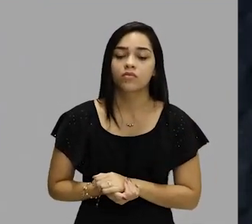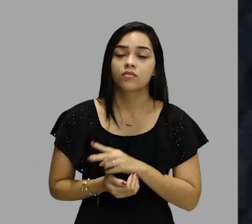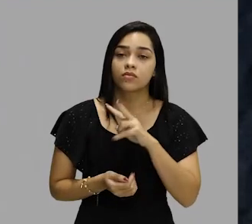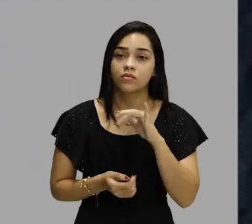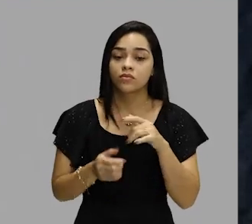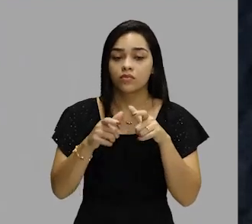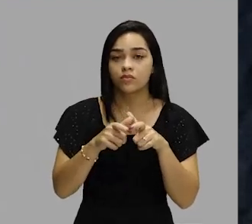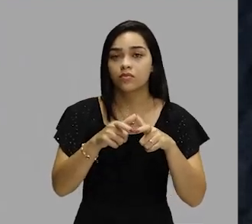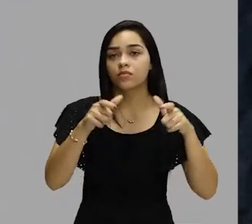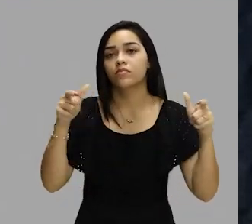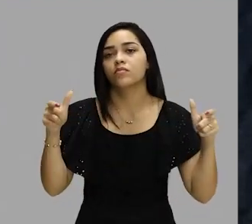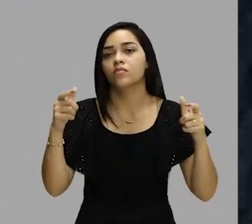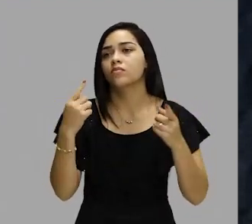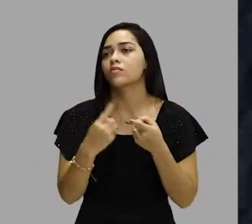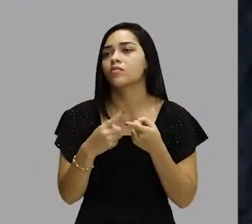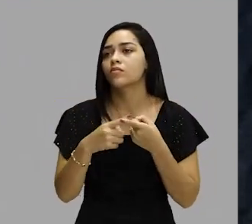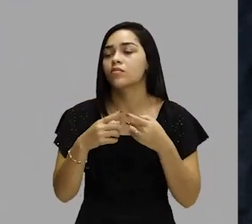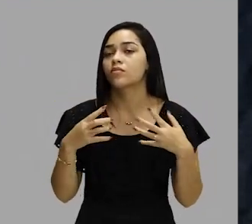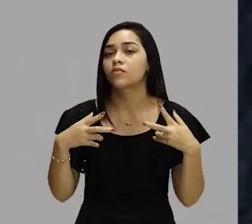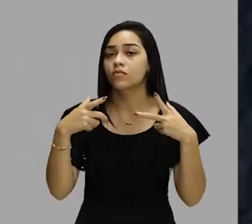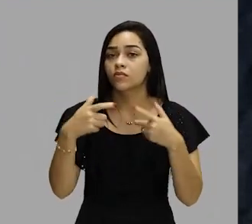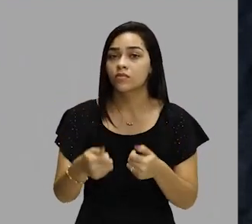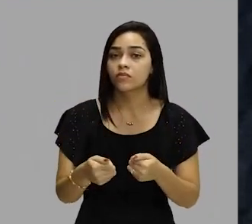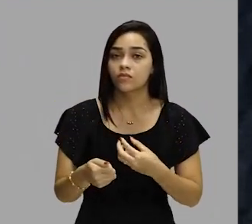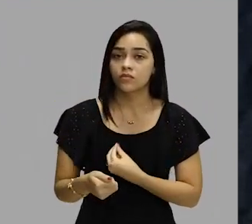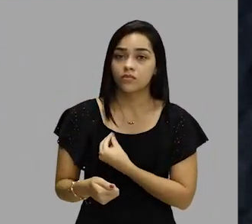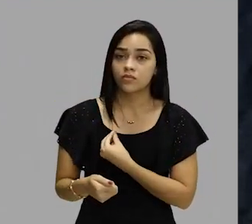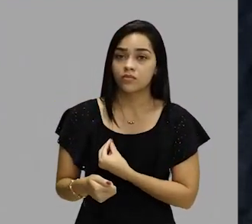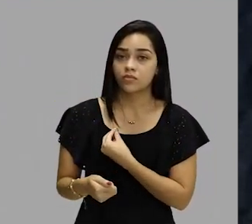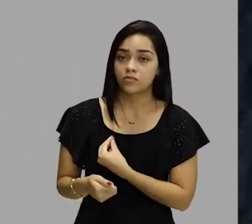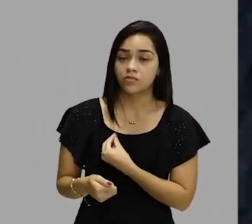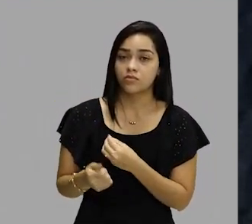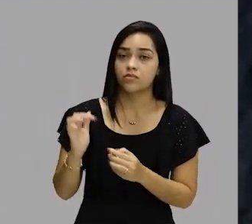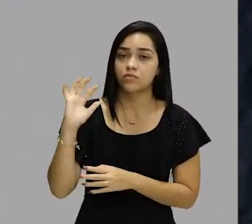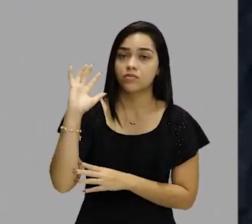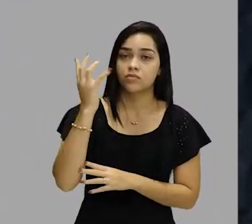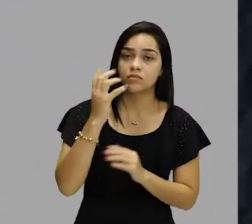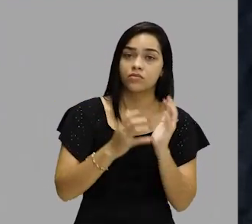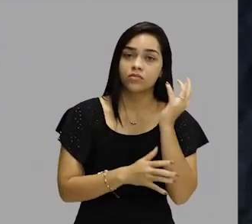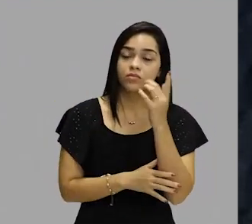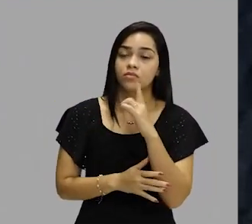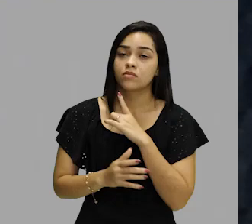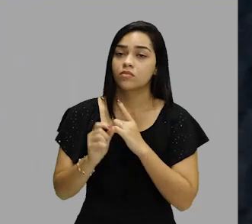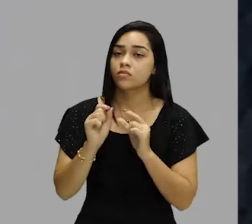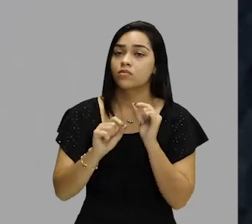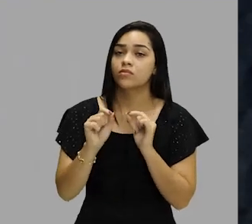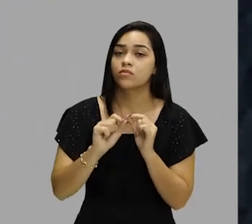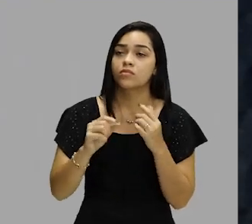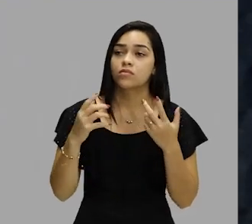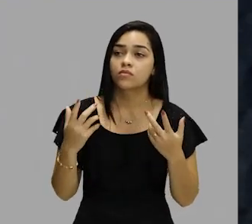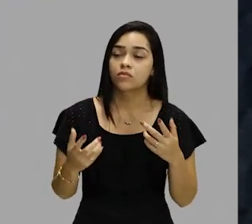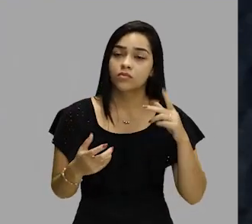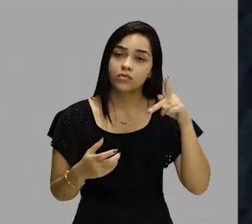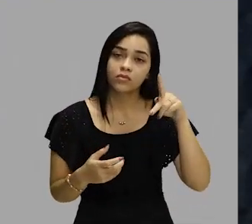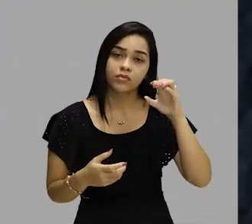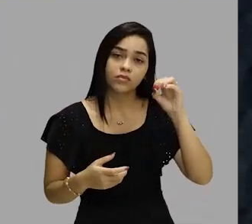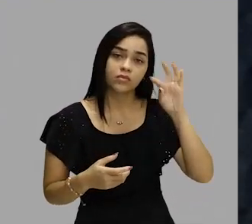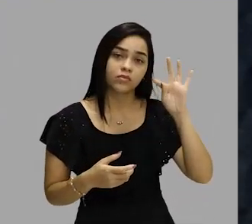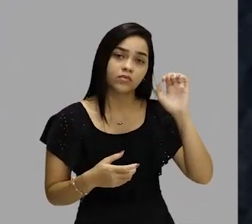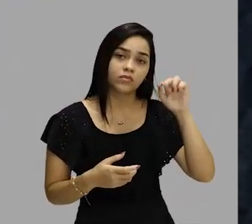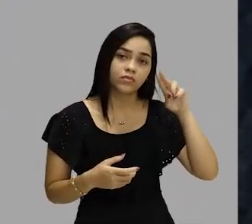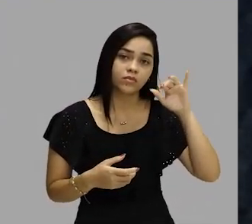vai aumentar. Porque todos os seres vivos na natureza, eles possuem o que a gente chama de